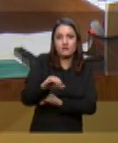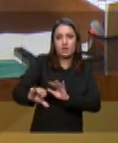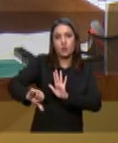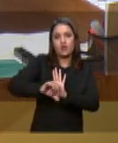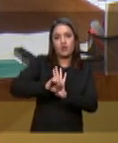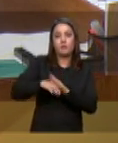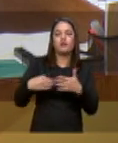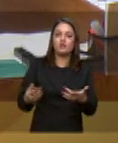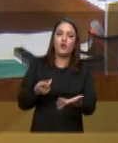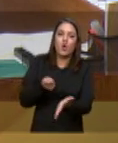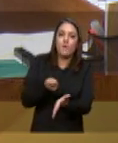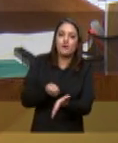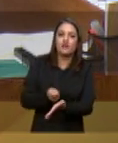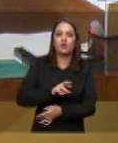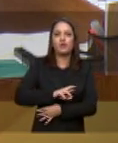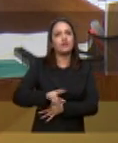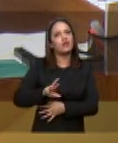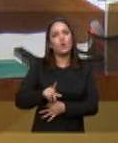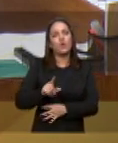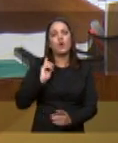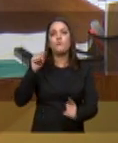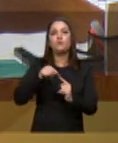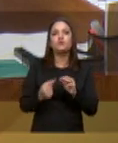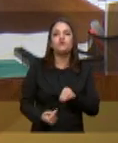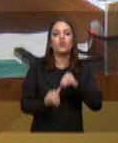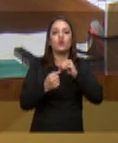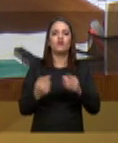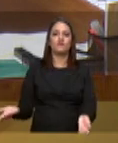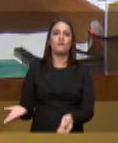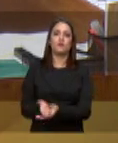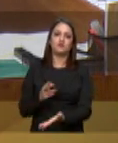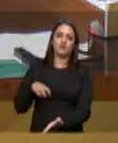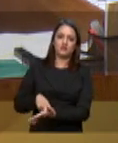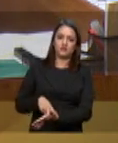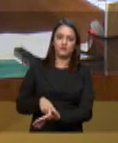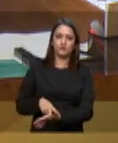que é obrigatória e não condição necessária da propositura da ação.